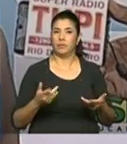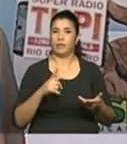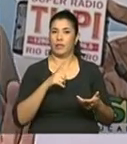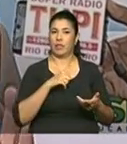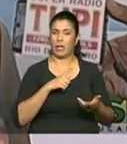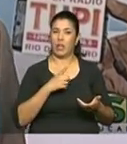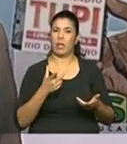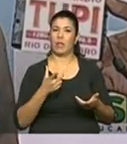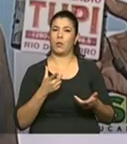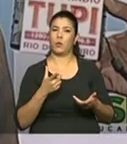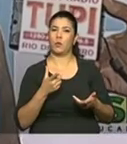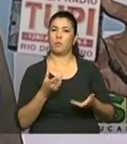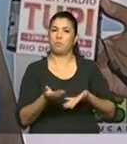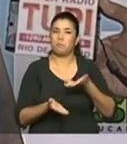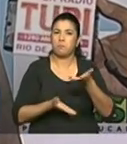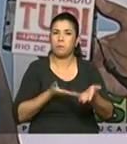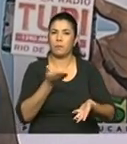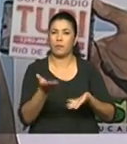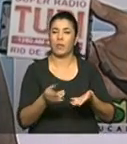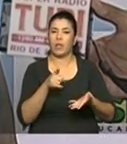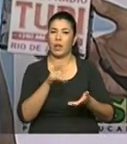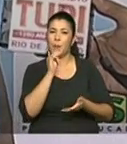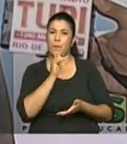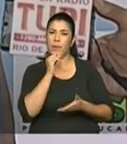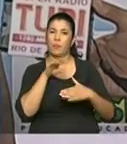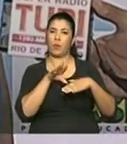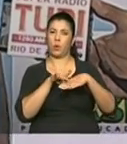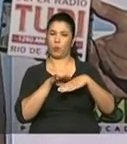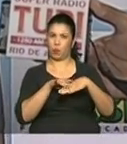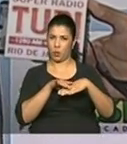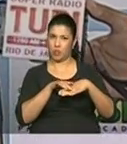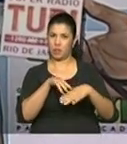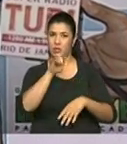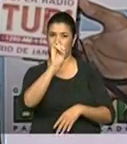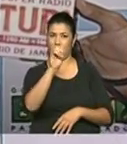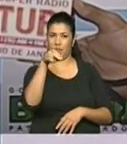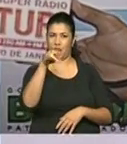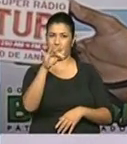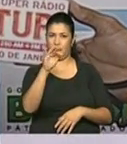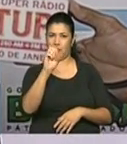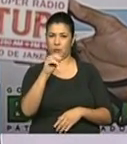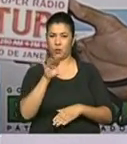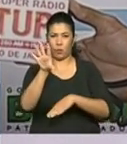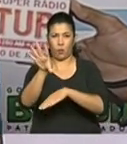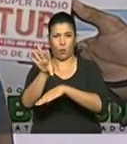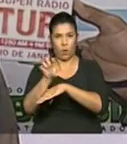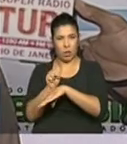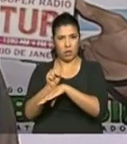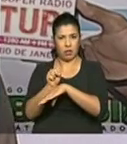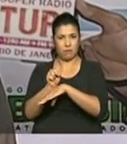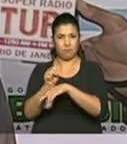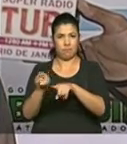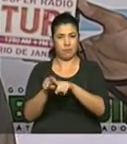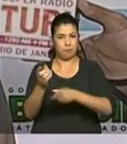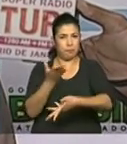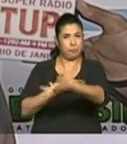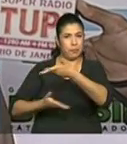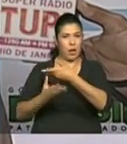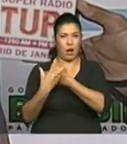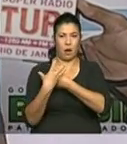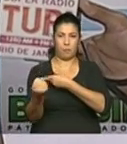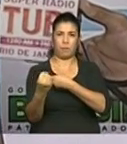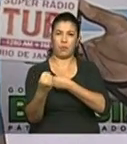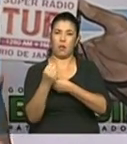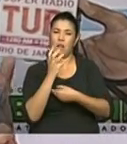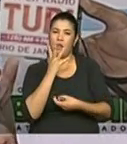tendência, porque como se trata de uma doença infecciosa crônica, de transmissão lenta, a gente nunca pode avaliar a tendência de um